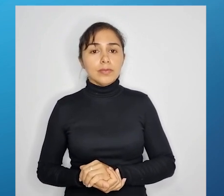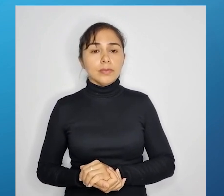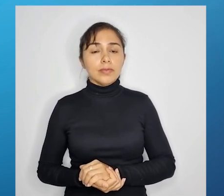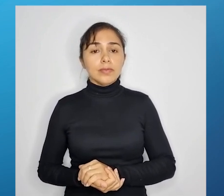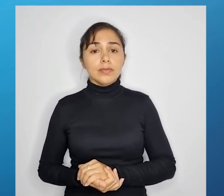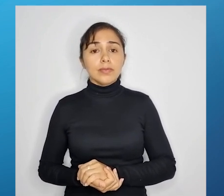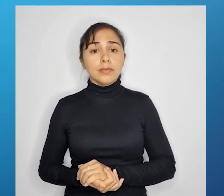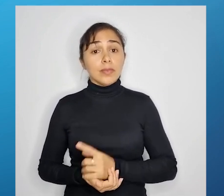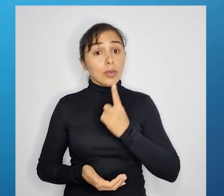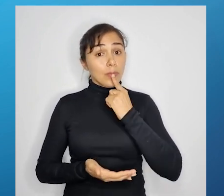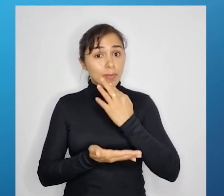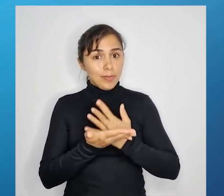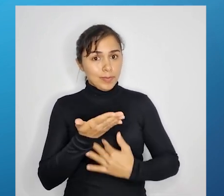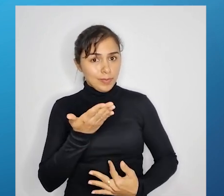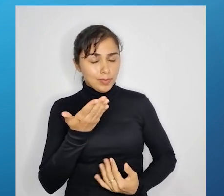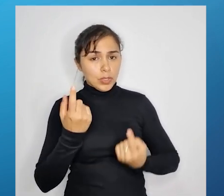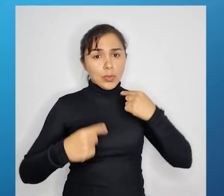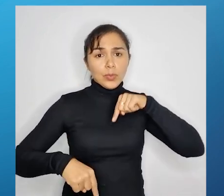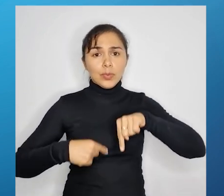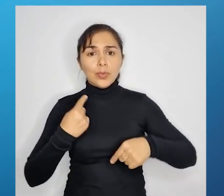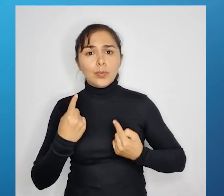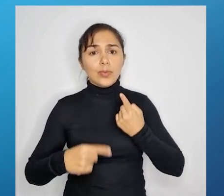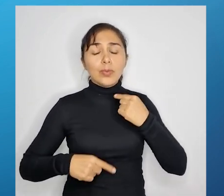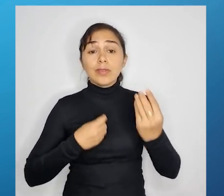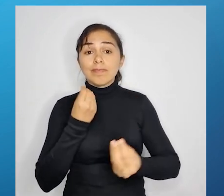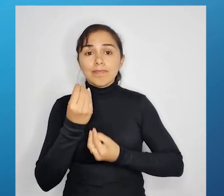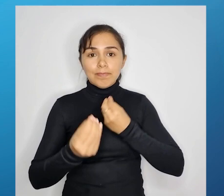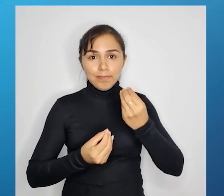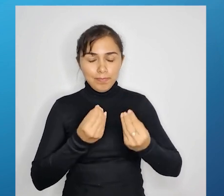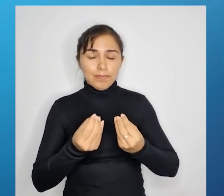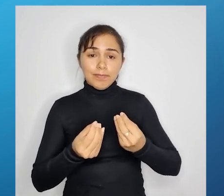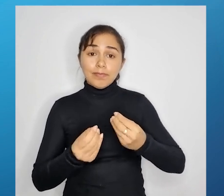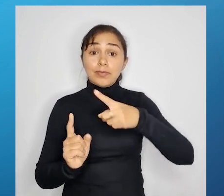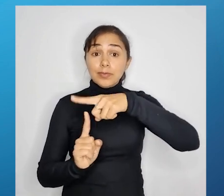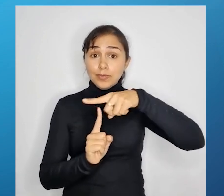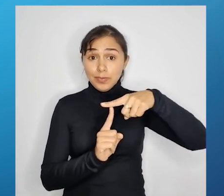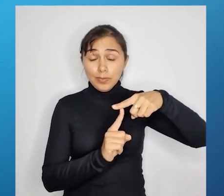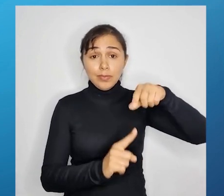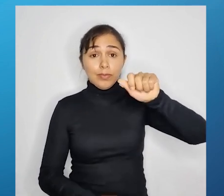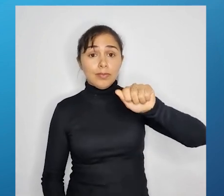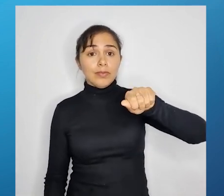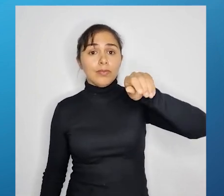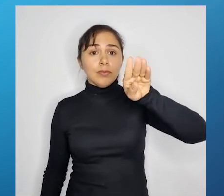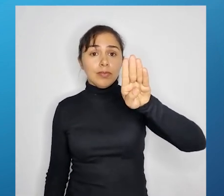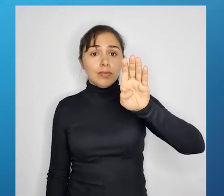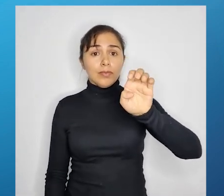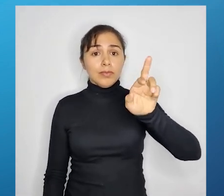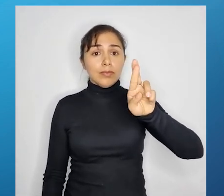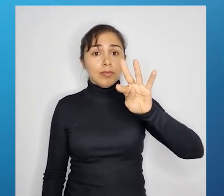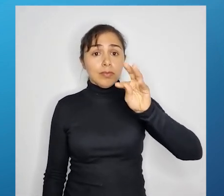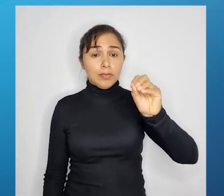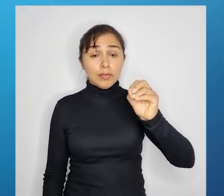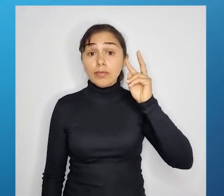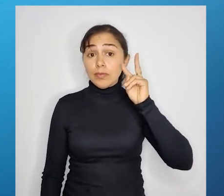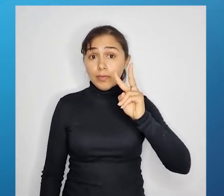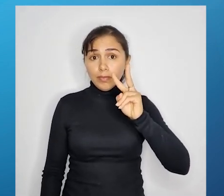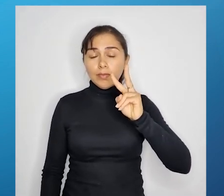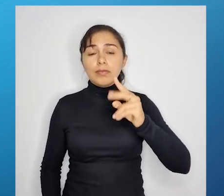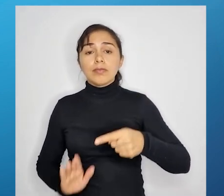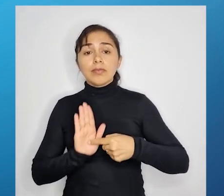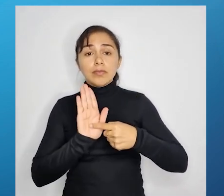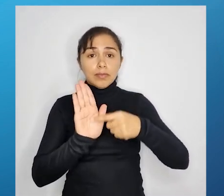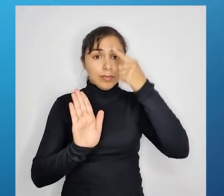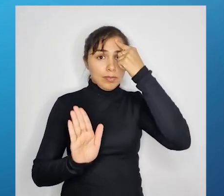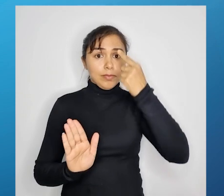Sistema circulatório. O sistema circulatório dos moluscos é do tipo aberto. Então vamos aqui observar a imagem, nós temos o